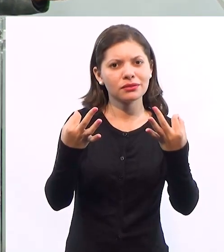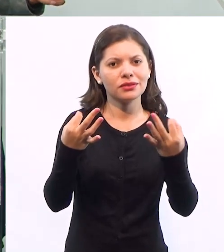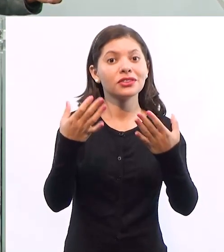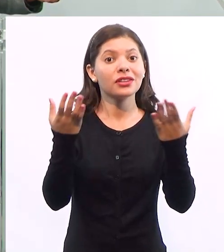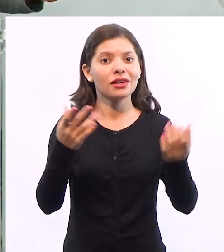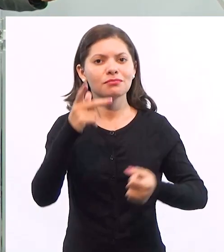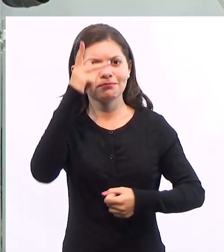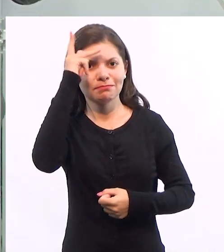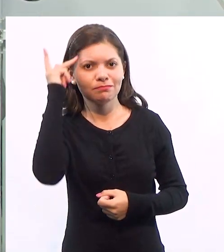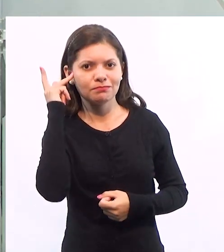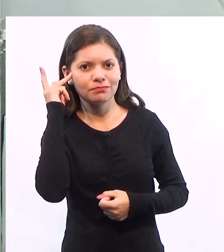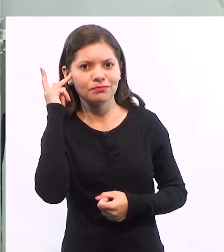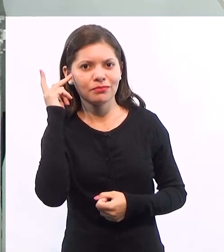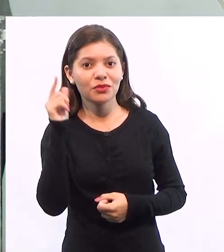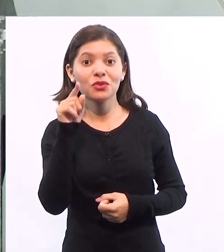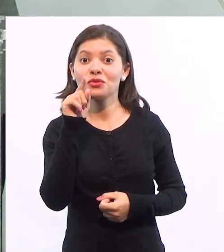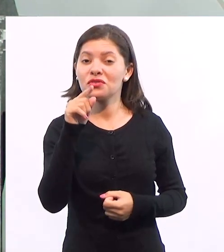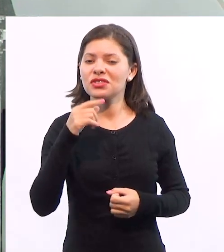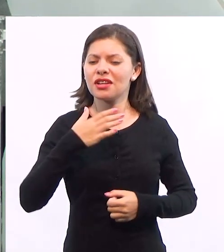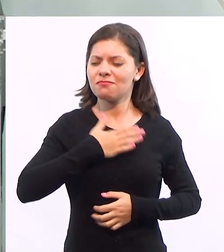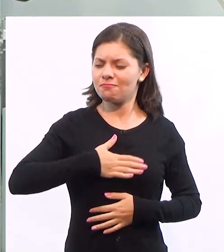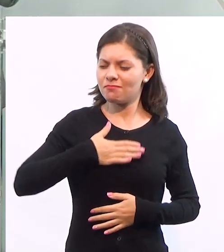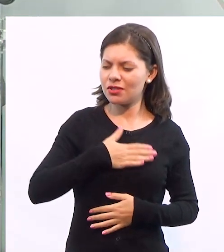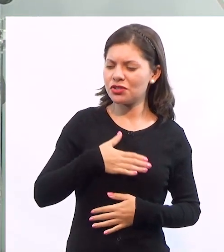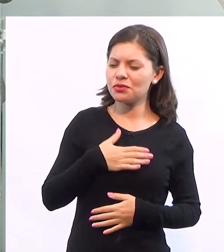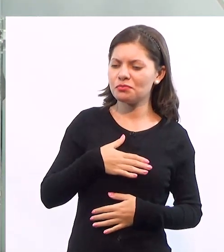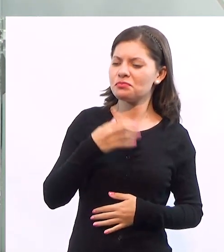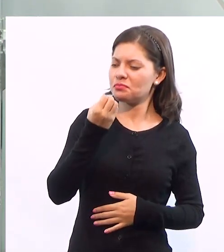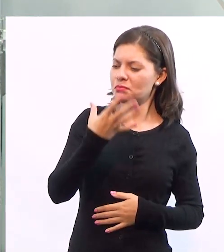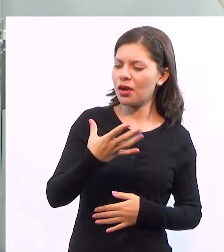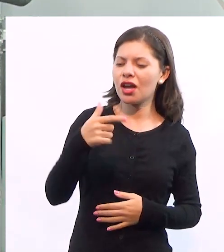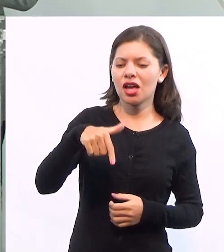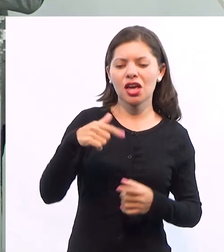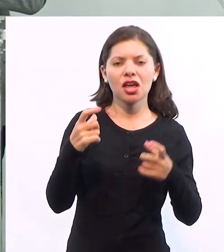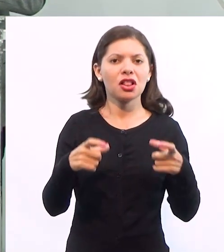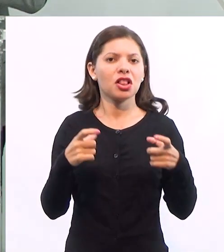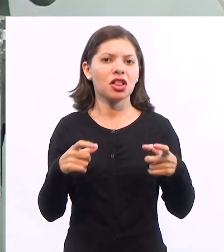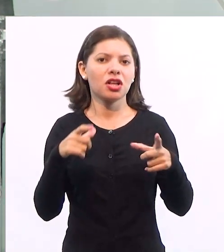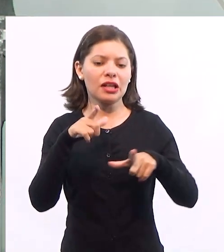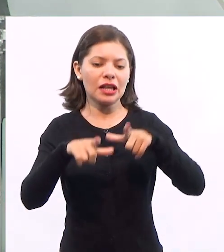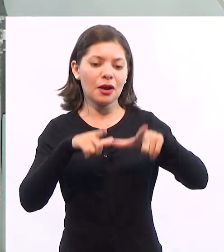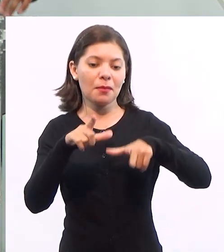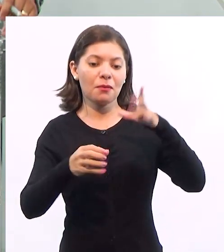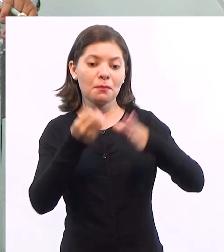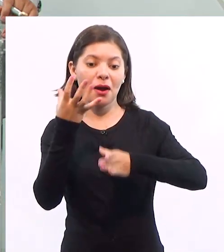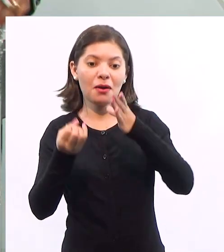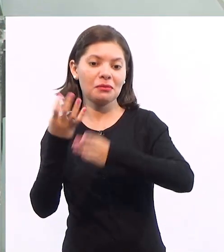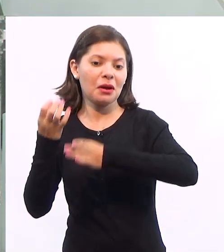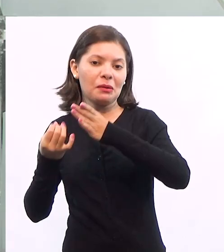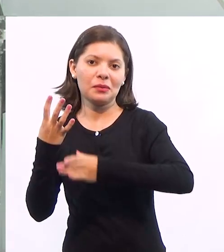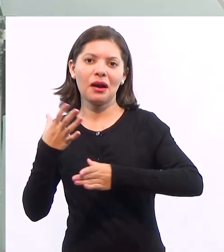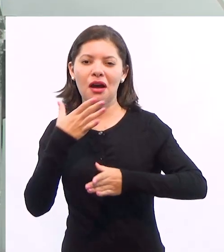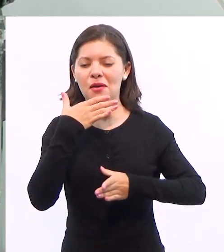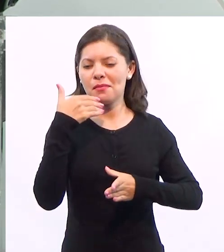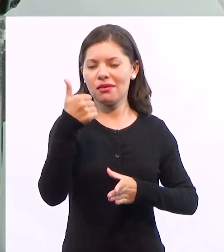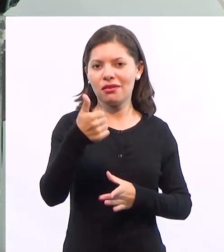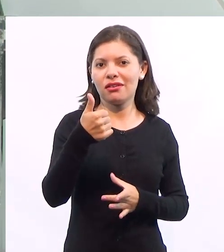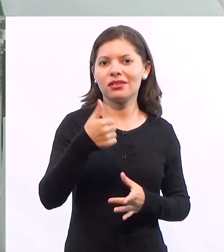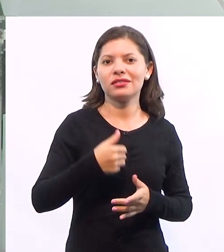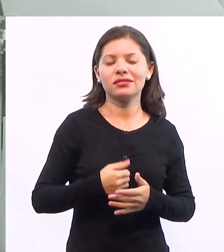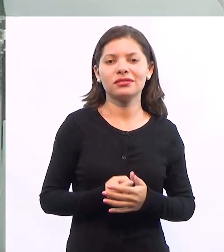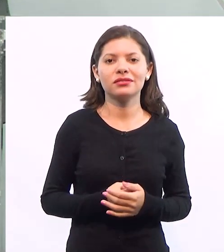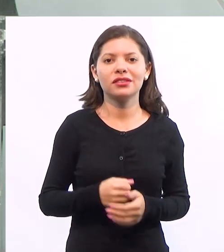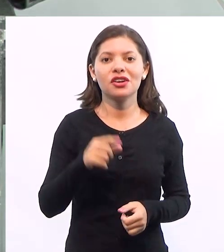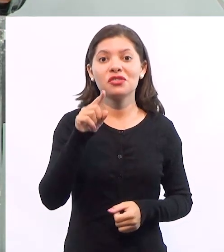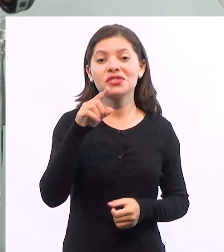tratam como pessoa? A partir do momento que você se sente bem acolhido no seu ambiente de trabalho, você produz mais e melhor. E